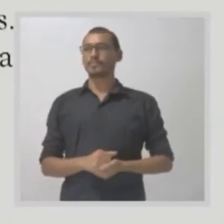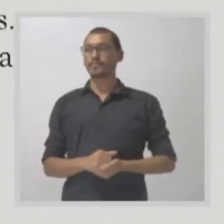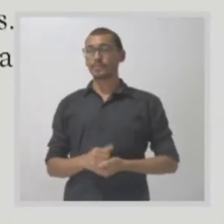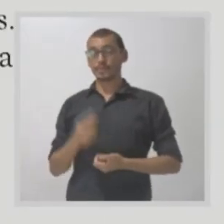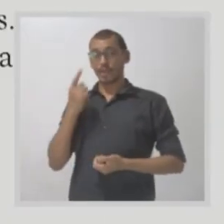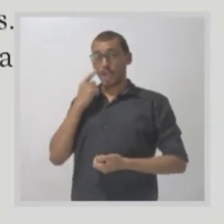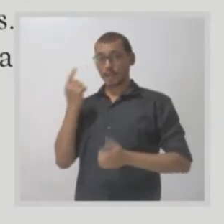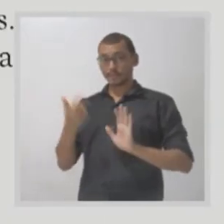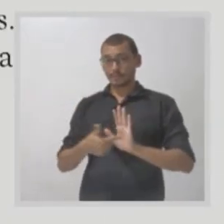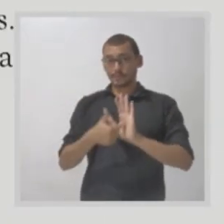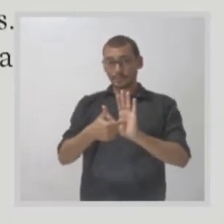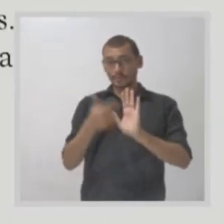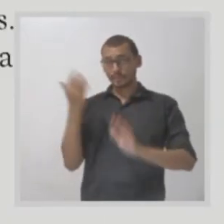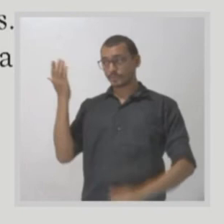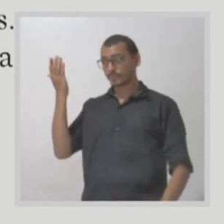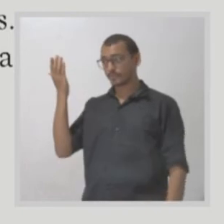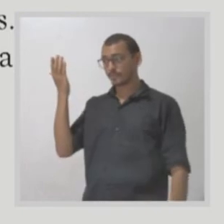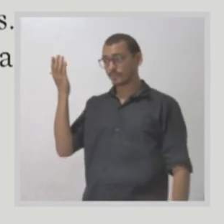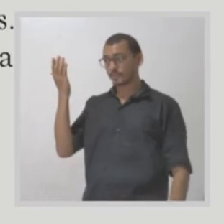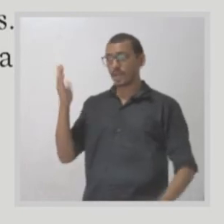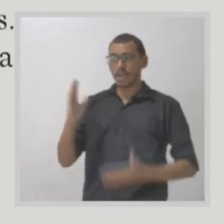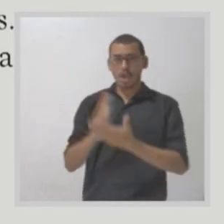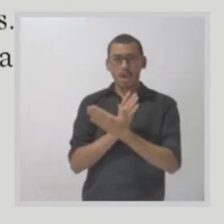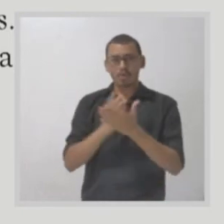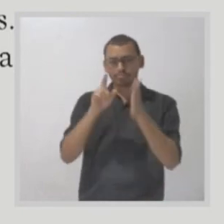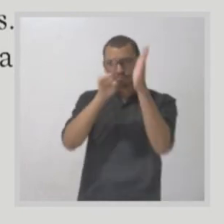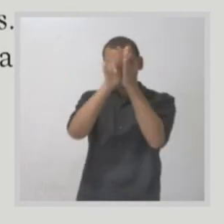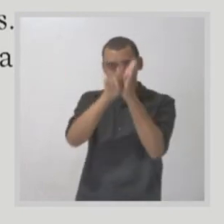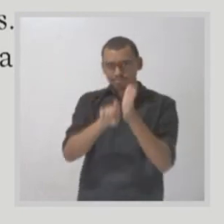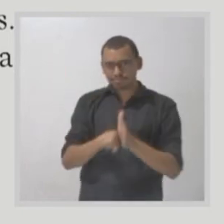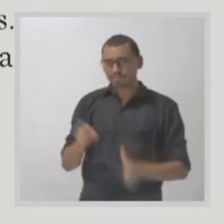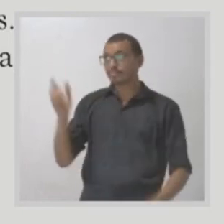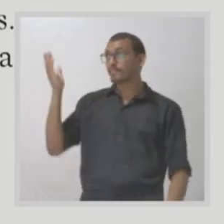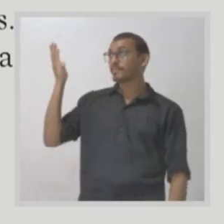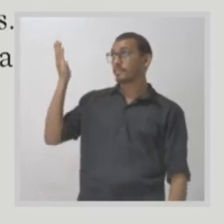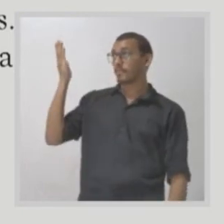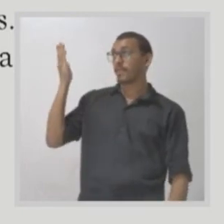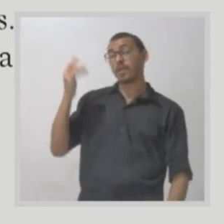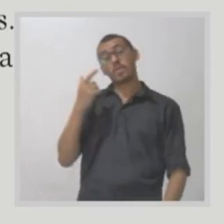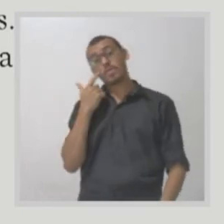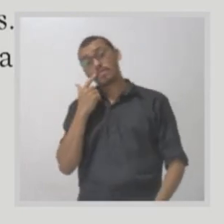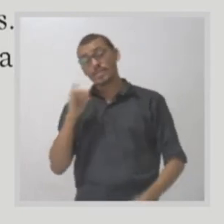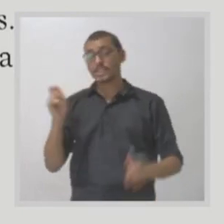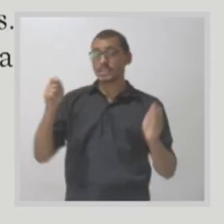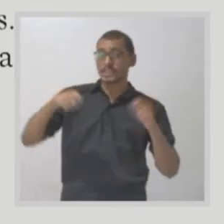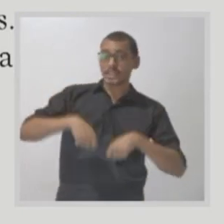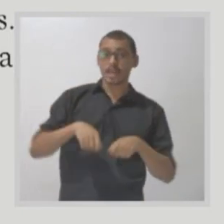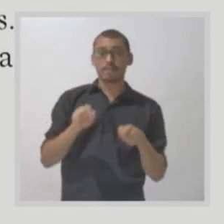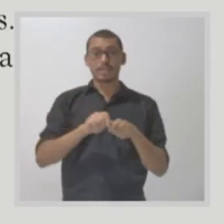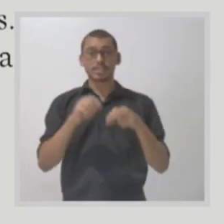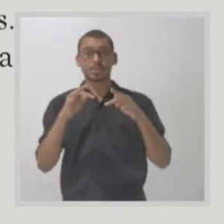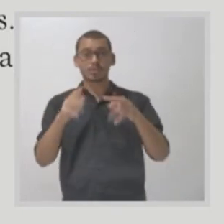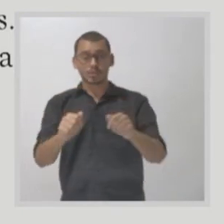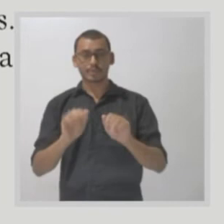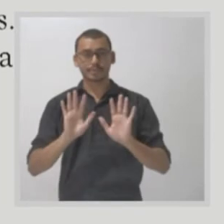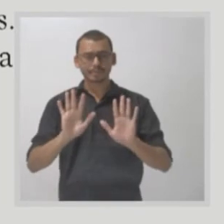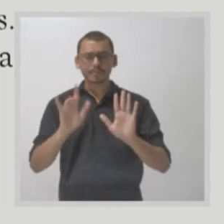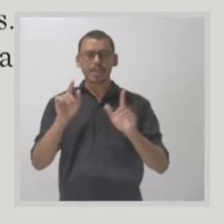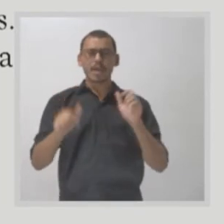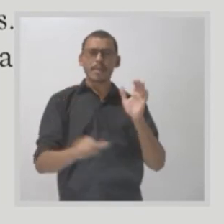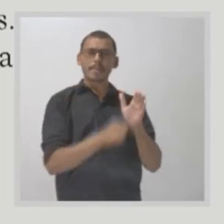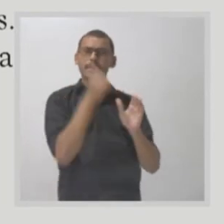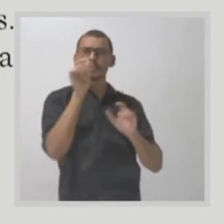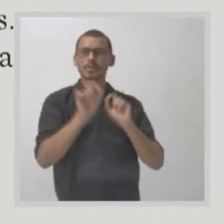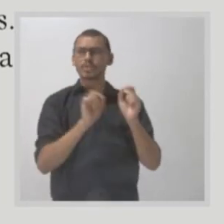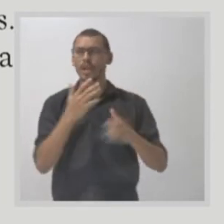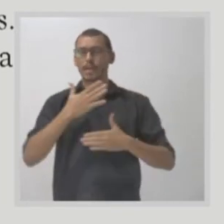trouxe para vocês algumas questõezinhas. Vamos ver se vai dar para fazer todas. A primeira, meu